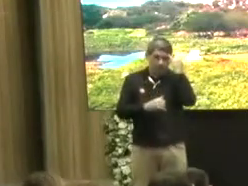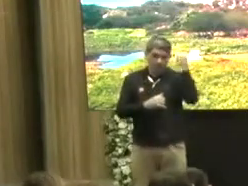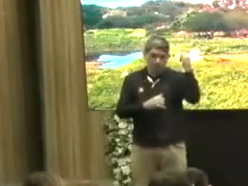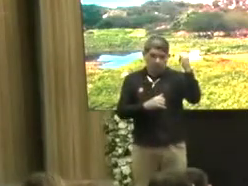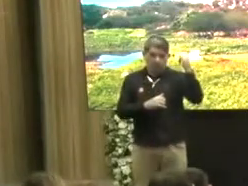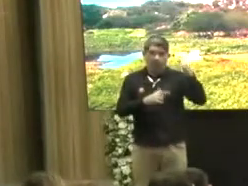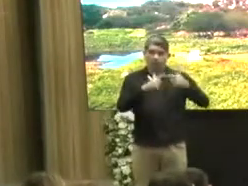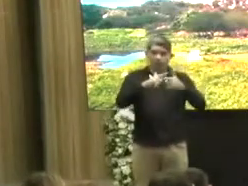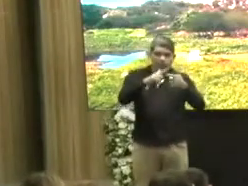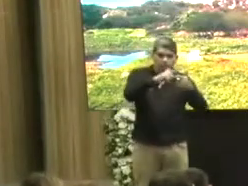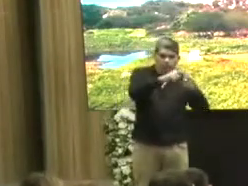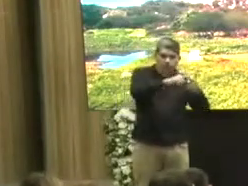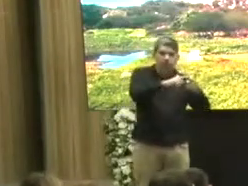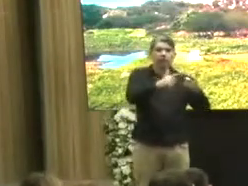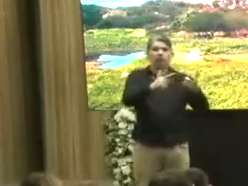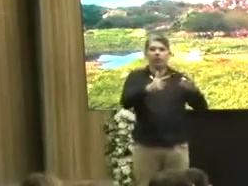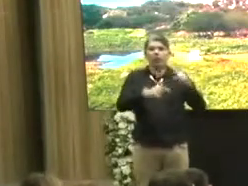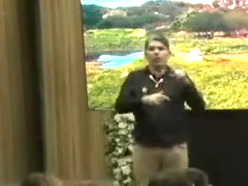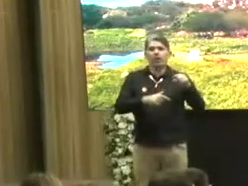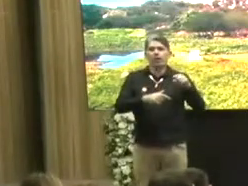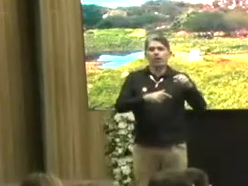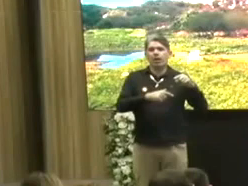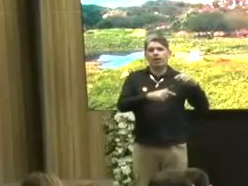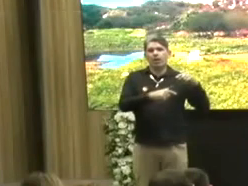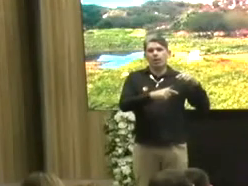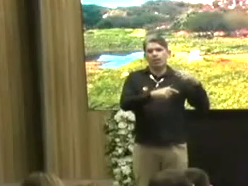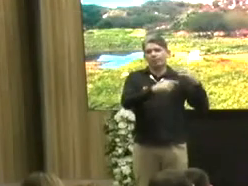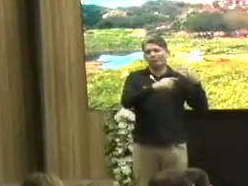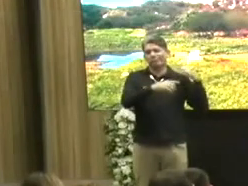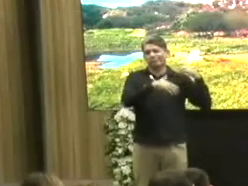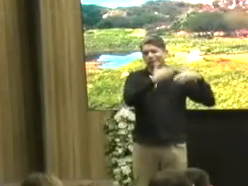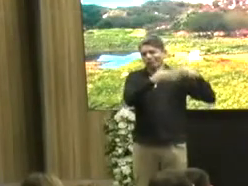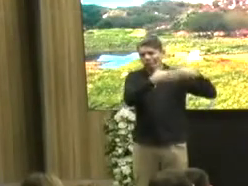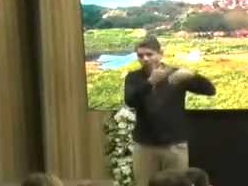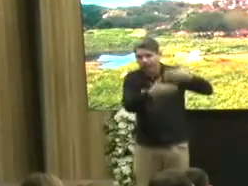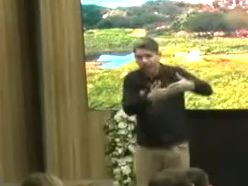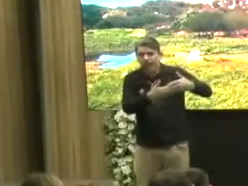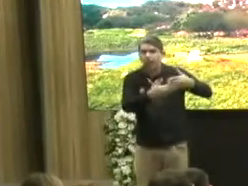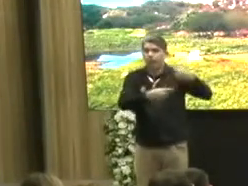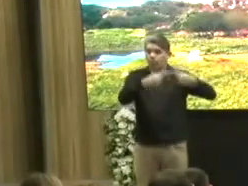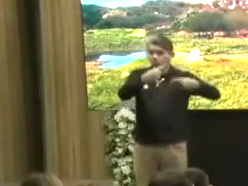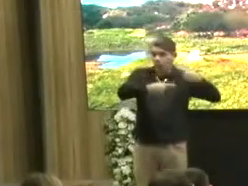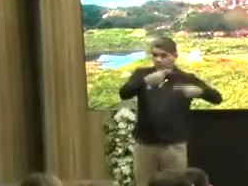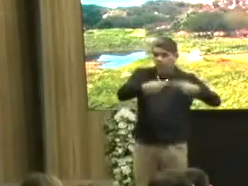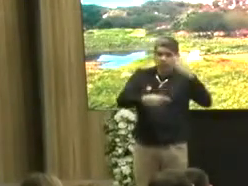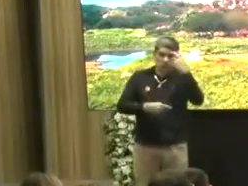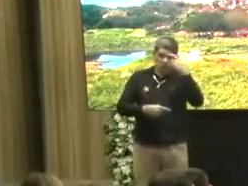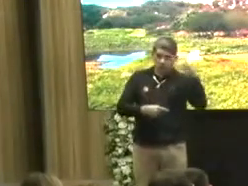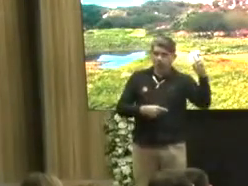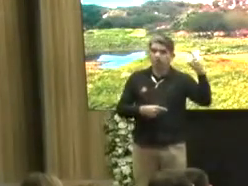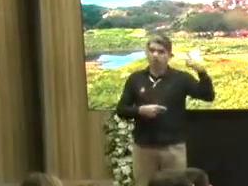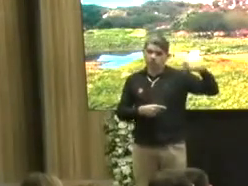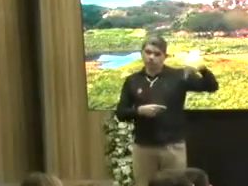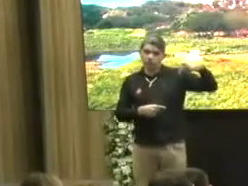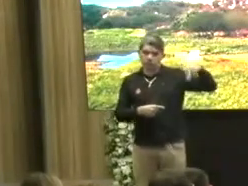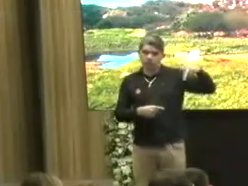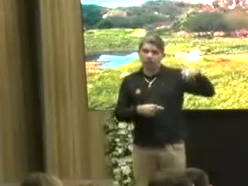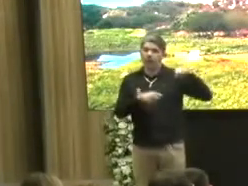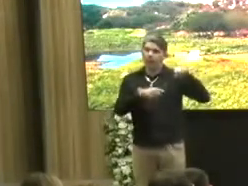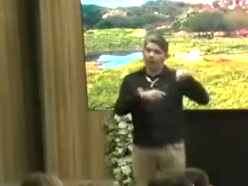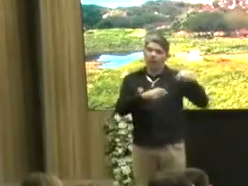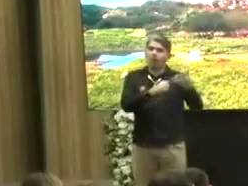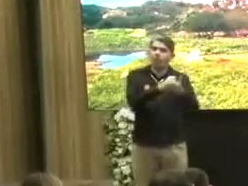problematização do legado do colonizador, do legado político, do legado cultural. E vão basear